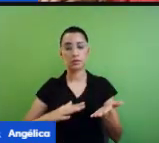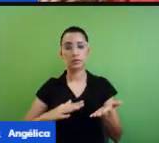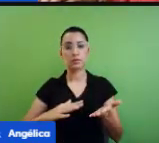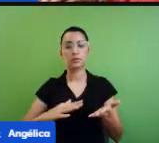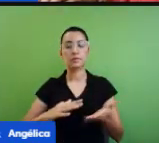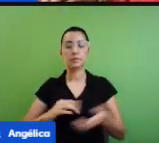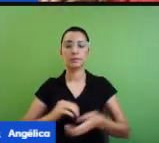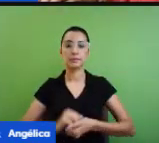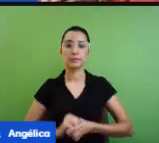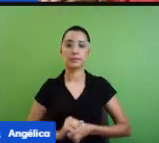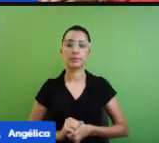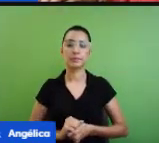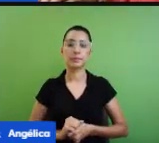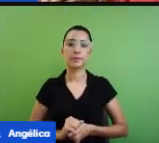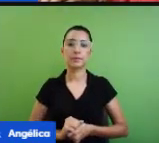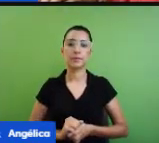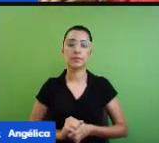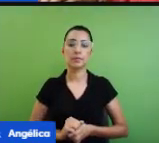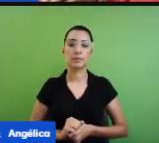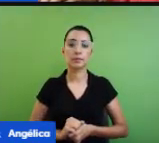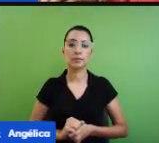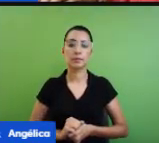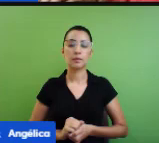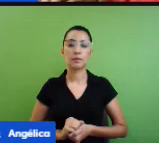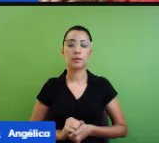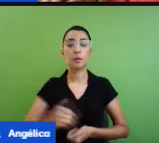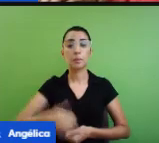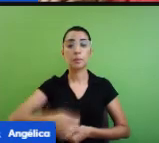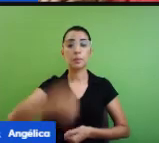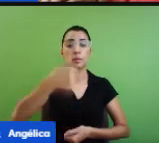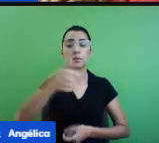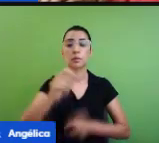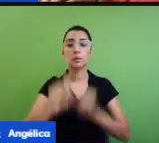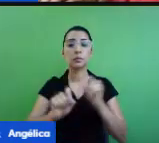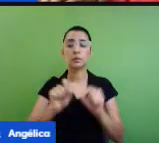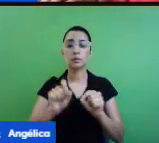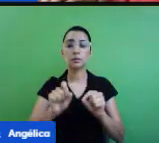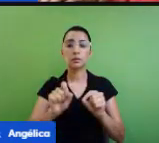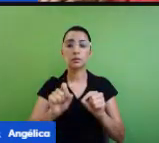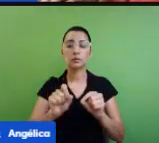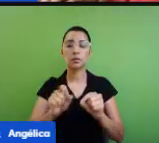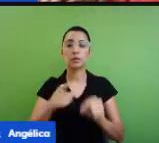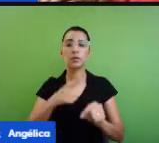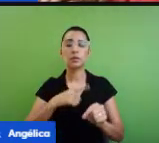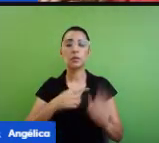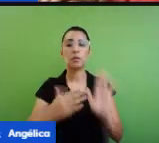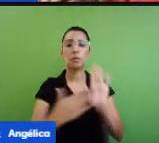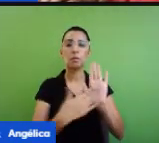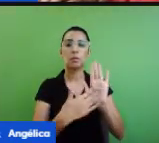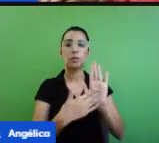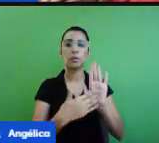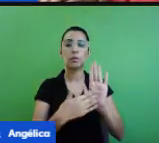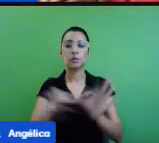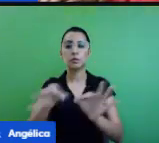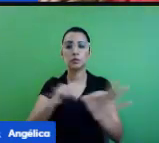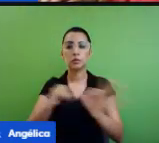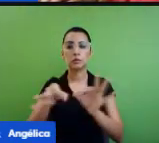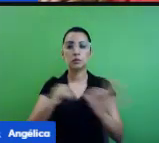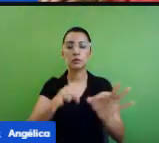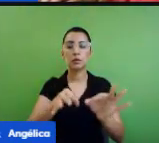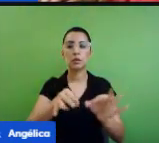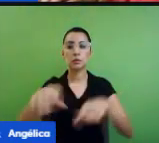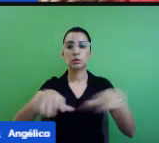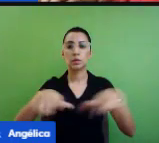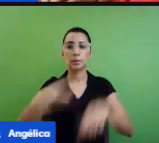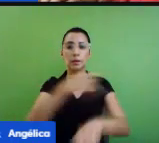tá? Aqui, primeiro momento, nós colocamos uma proposta de organização do trabalho pedagógico por